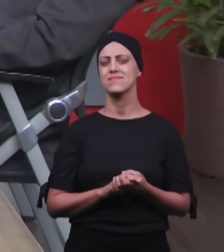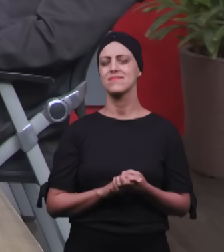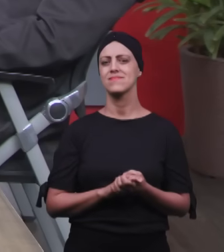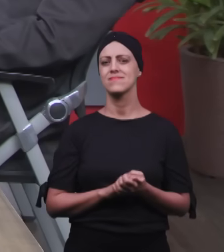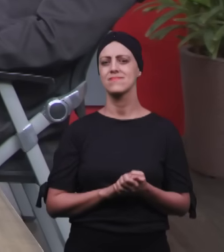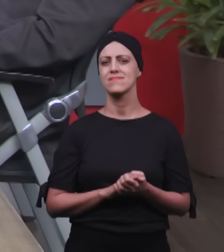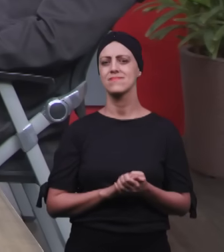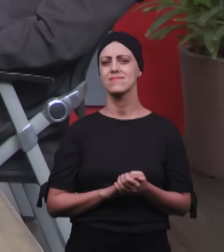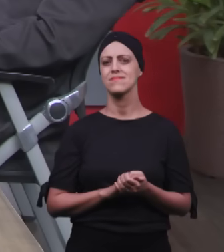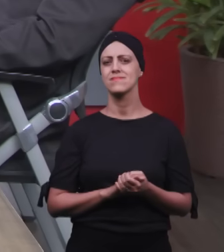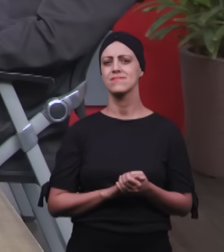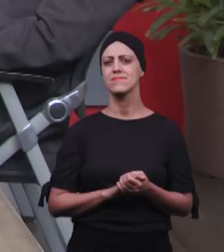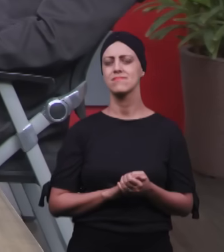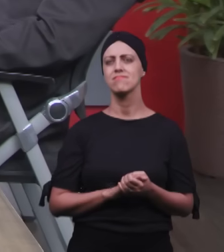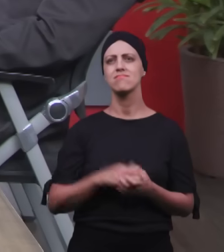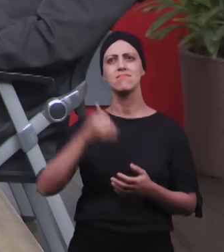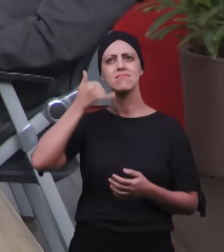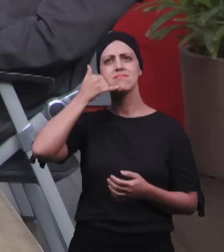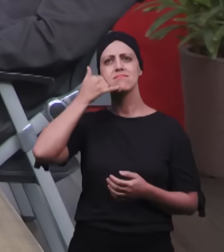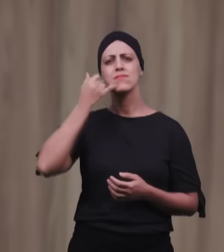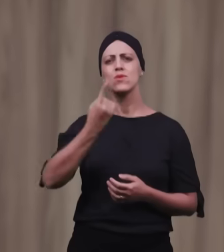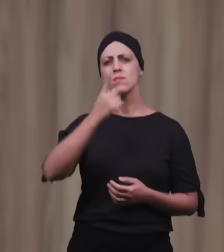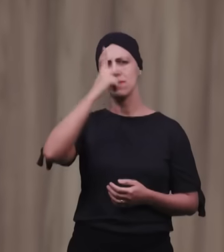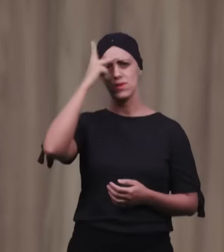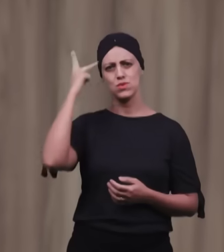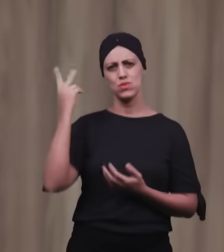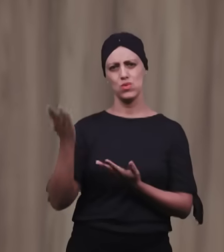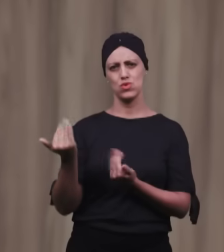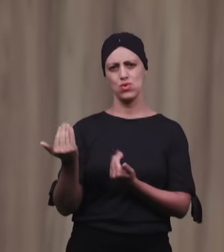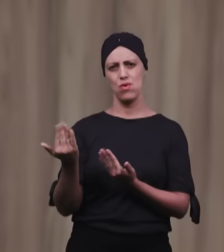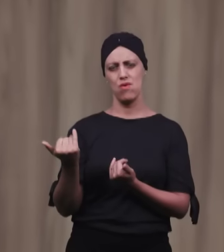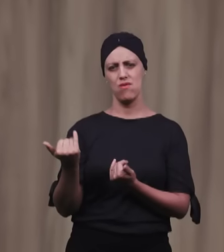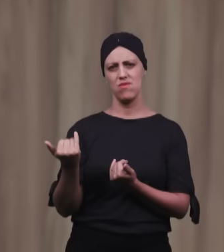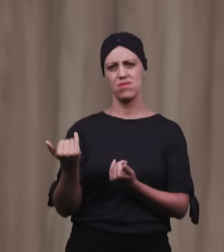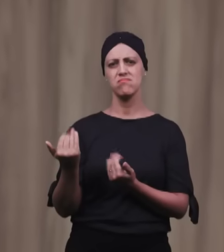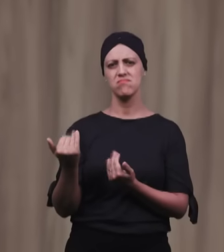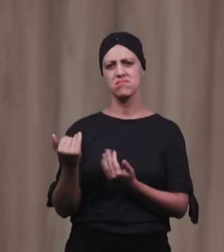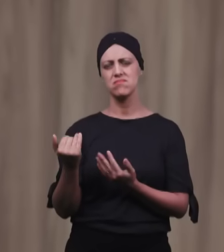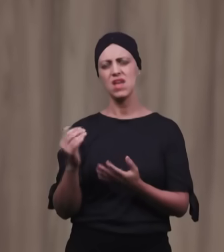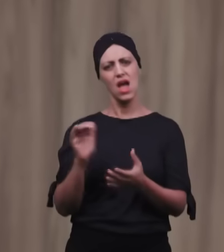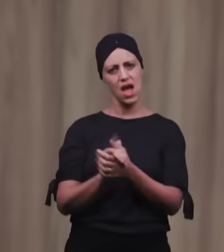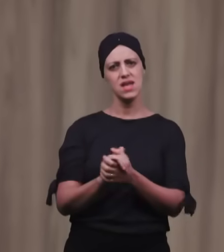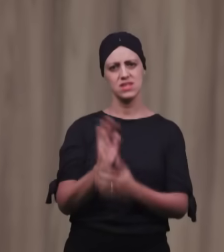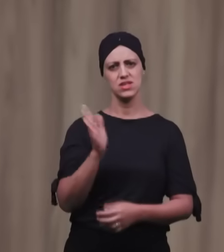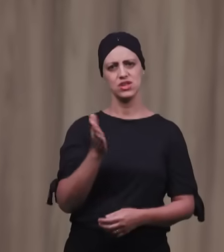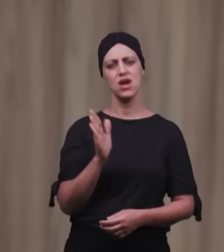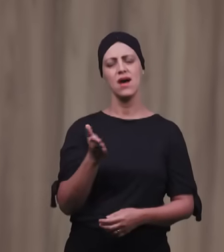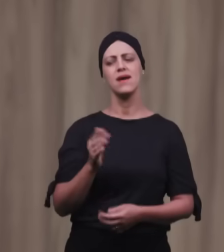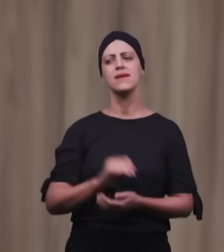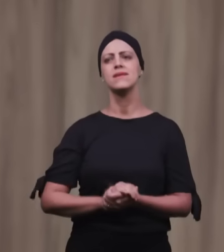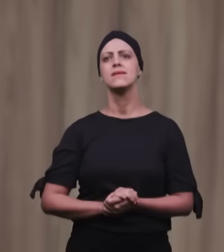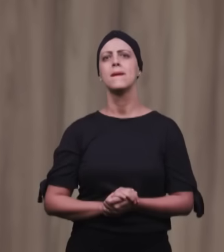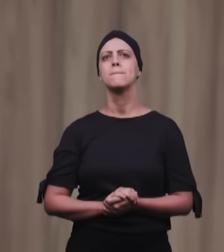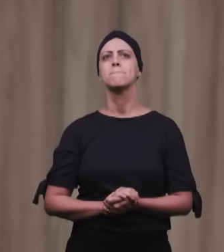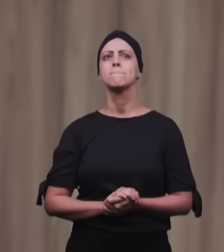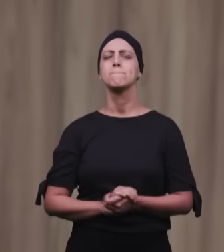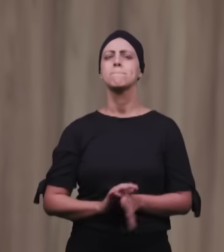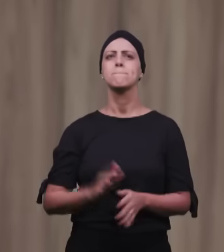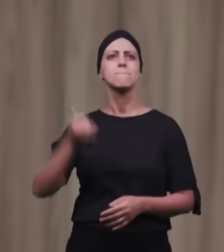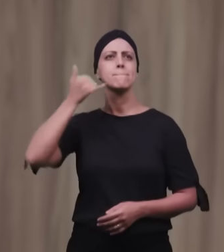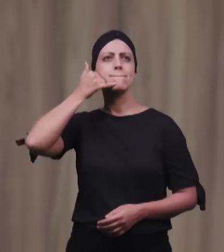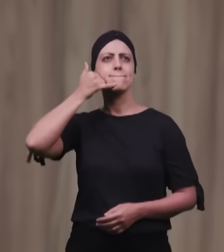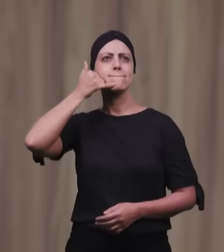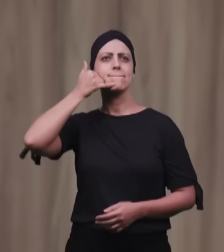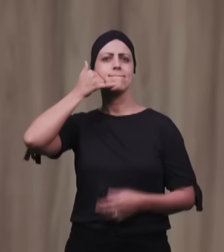atendi uma pessoa um jovem senhor que me ligou como